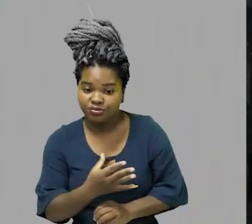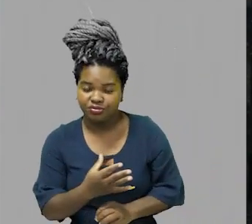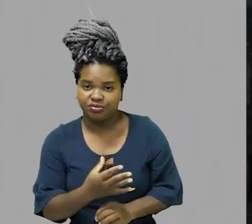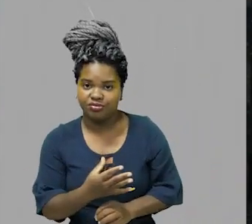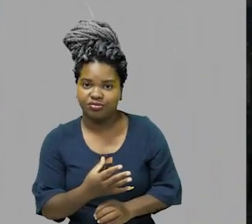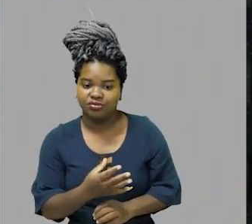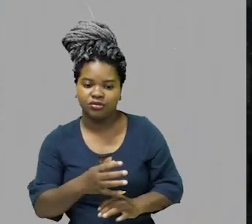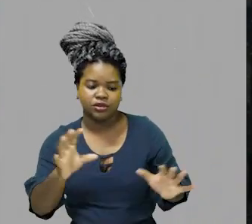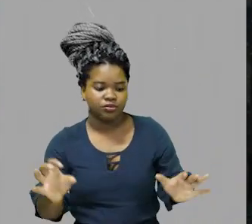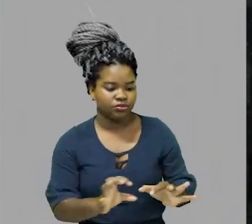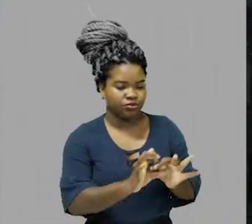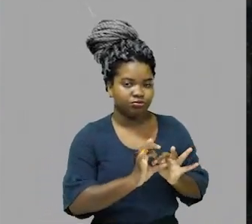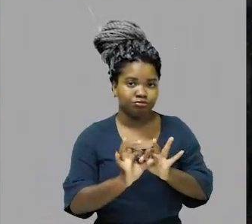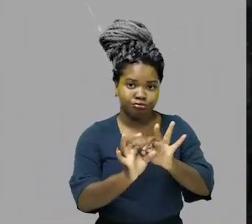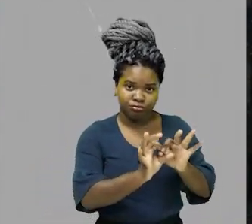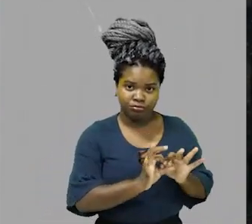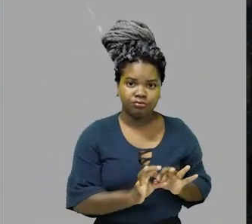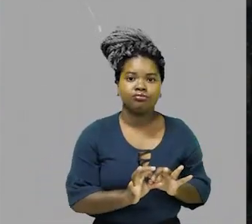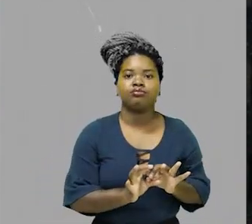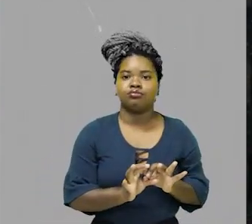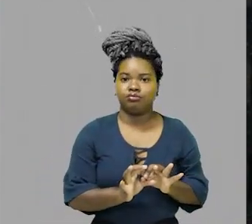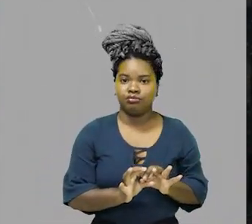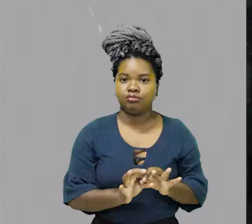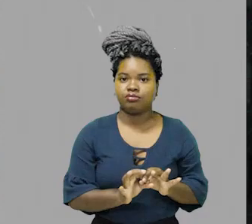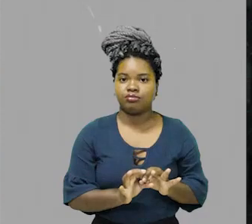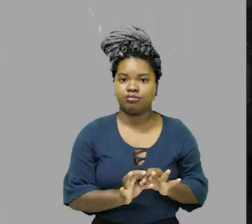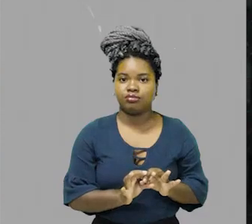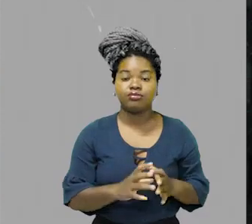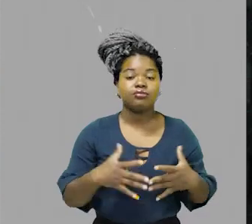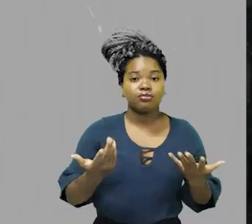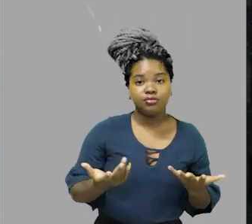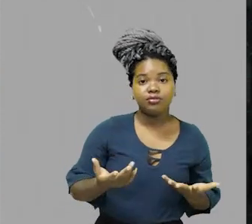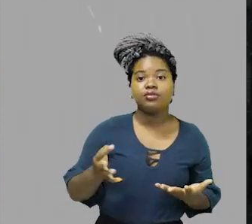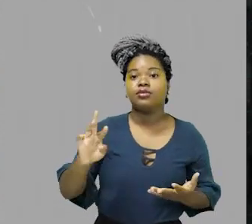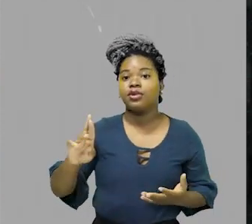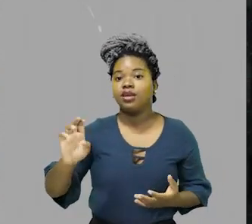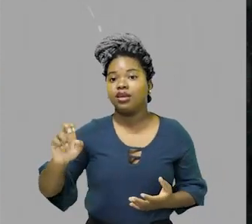antiga e um pedaço da fita nova. Por isso que é uma replicação